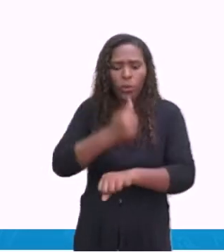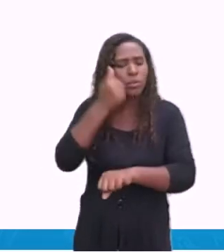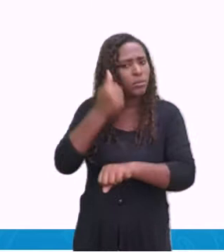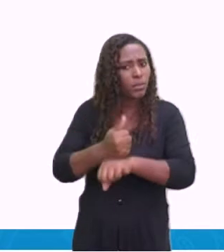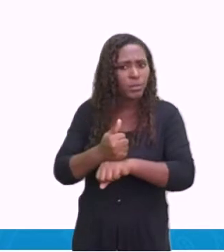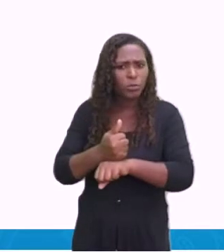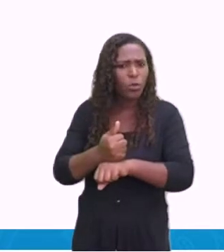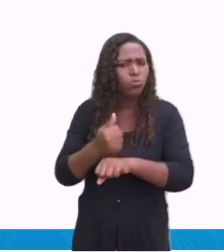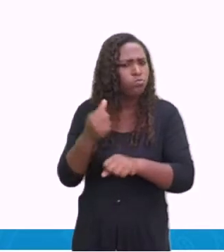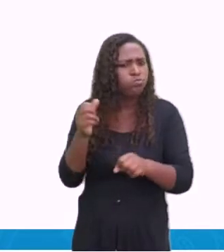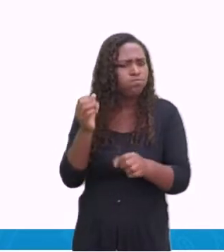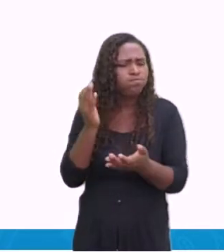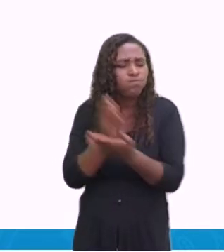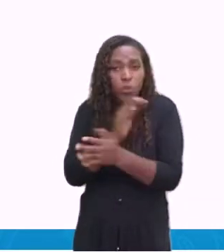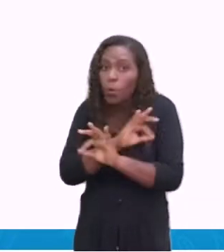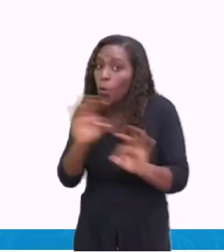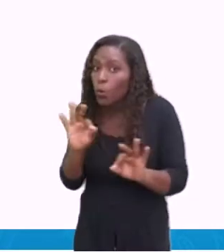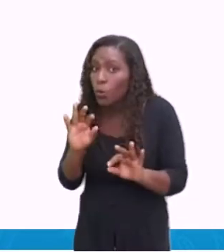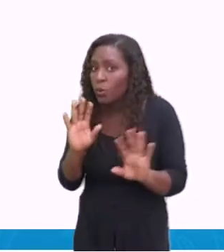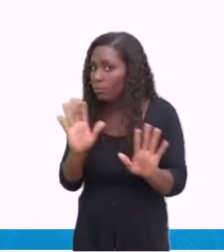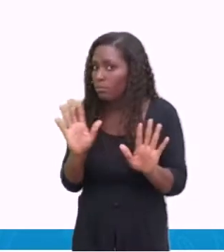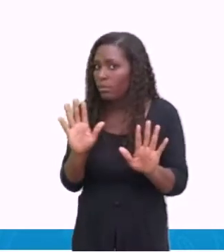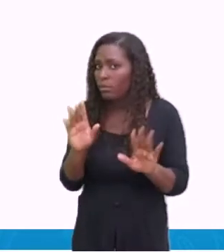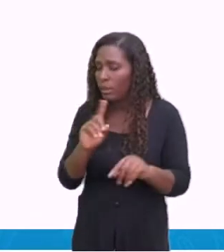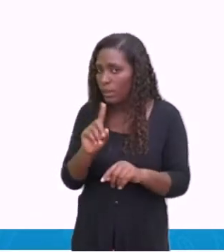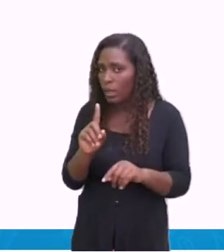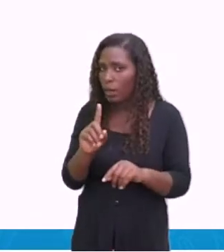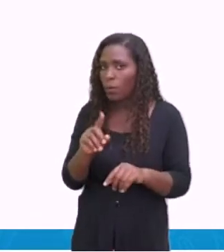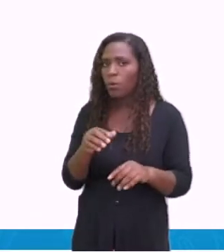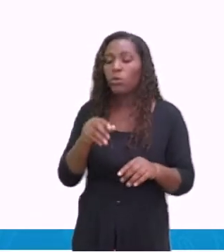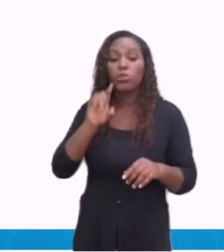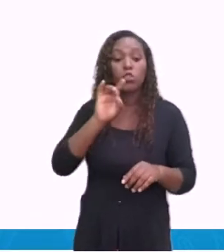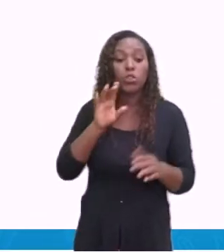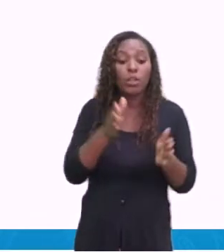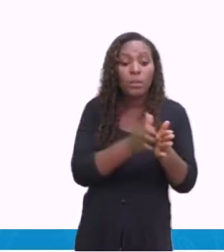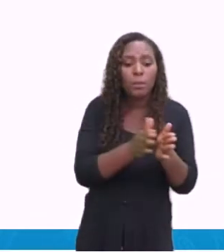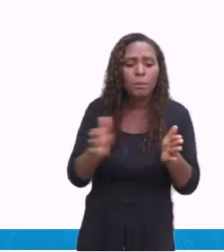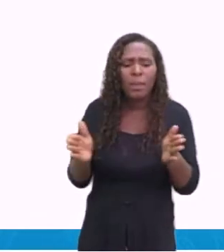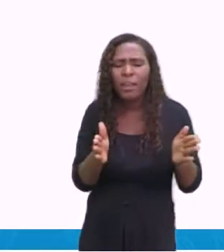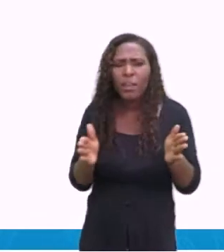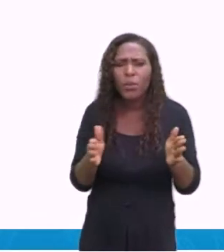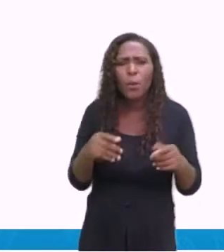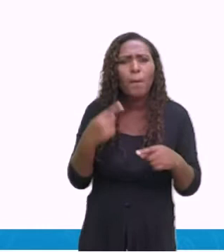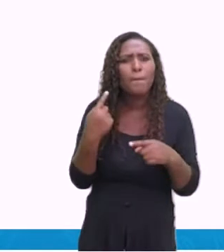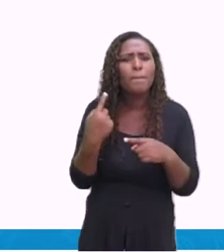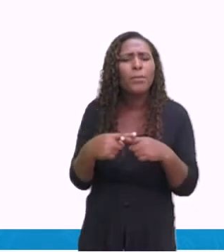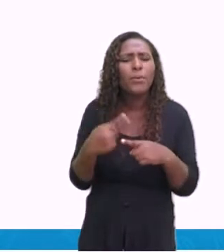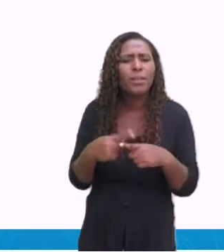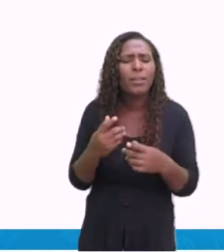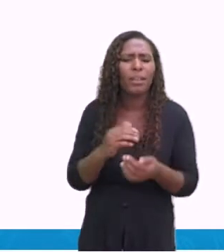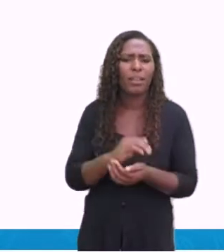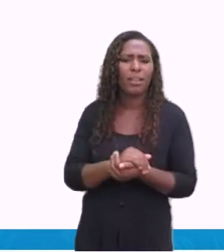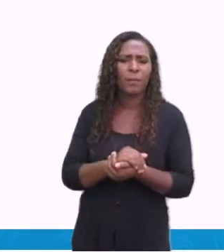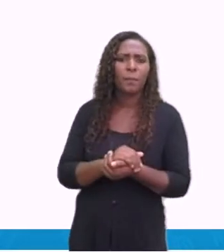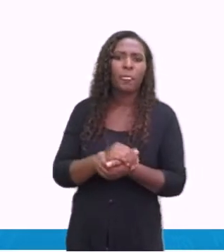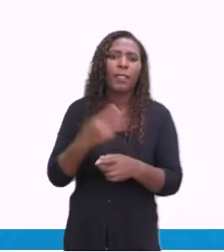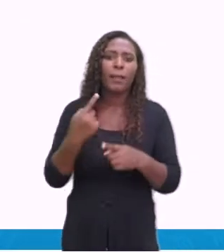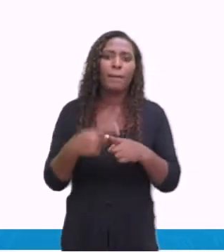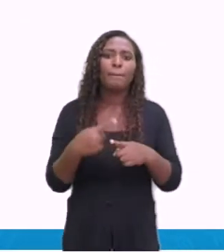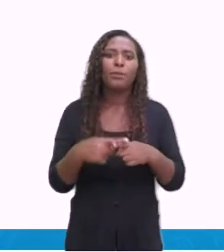dos indígenas, como eles viviam? Elevado o lucro do comércio de especiarias. Então, eles estavam